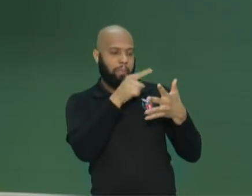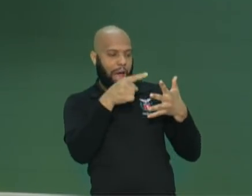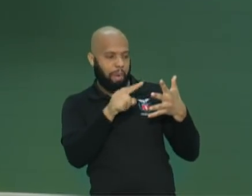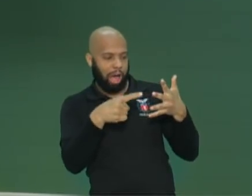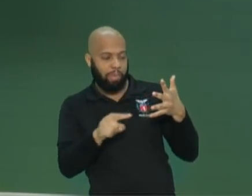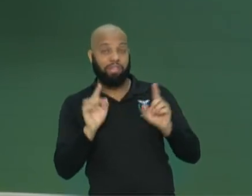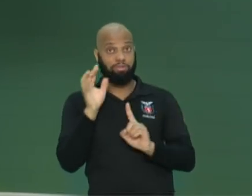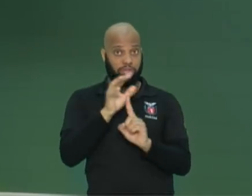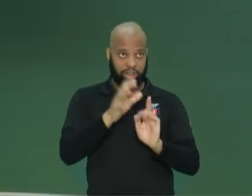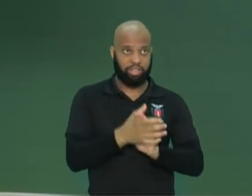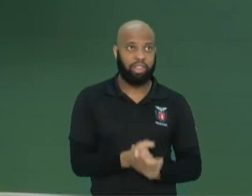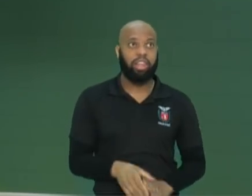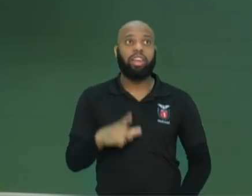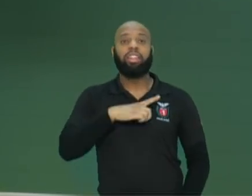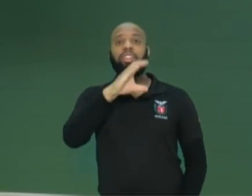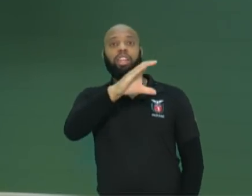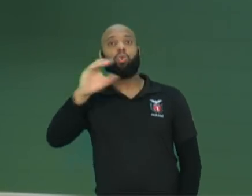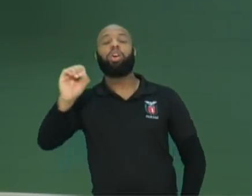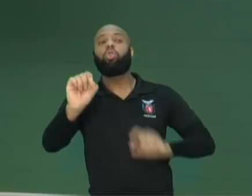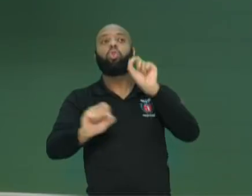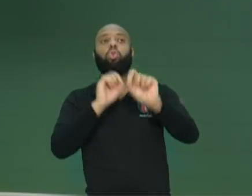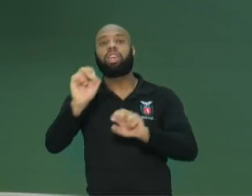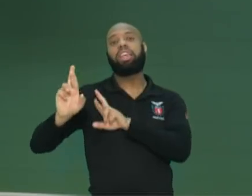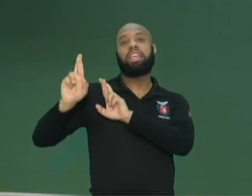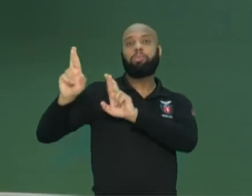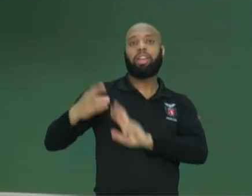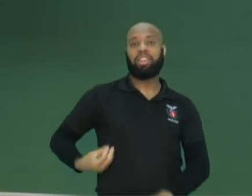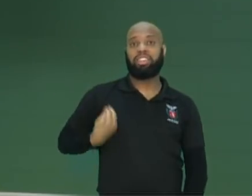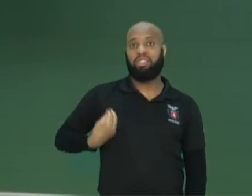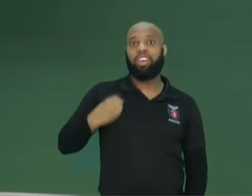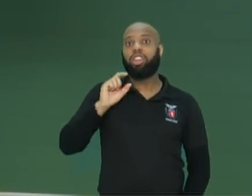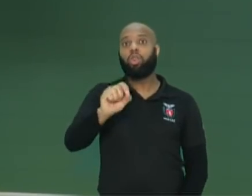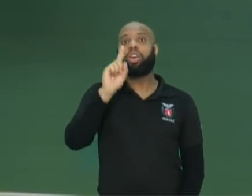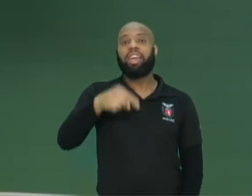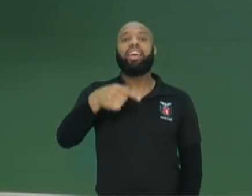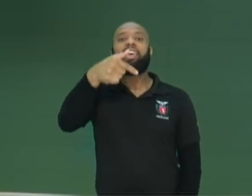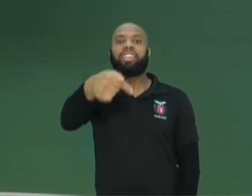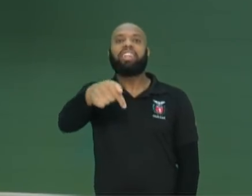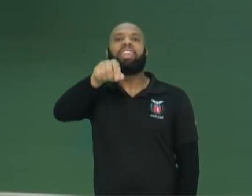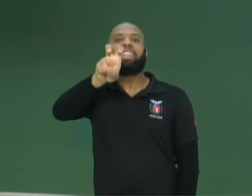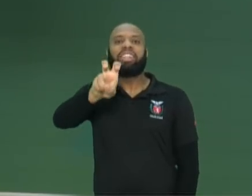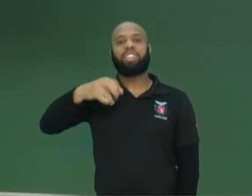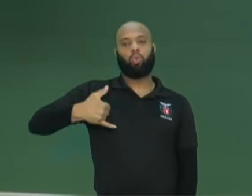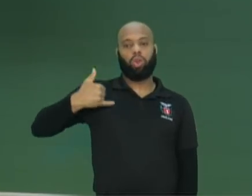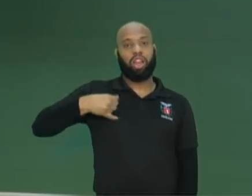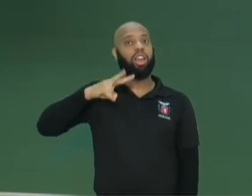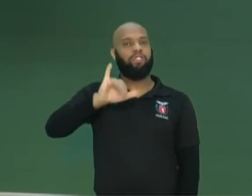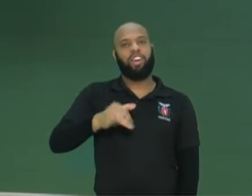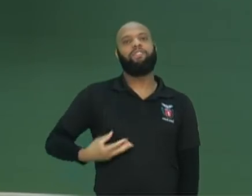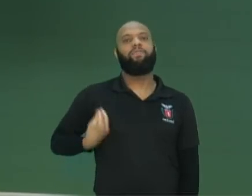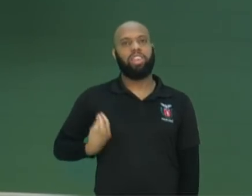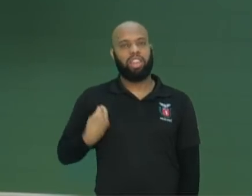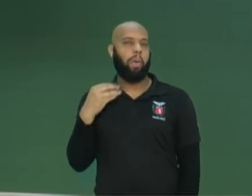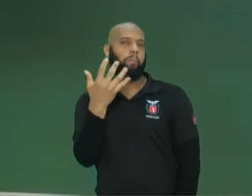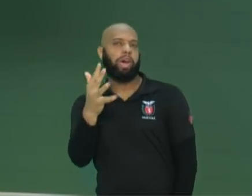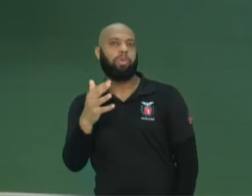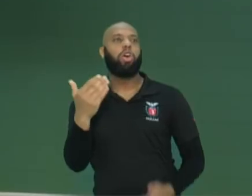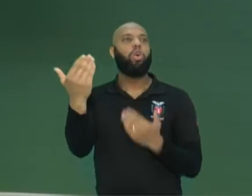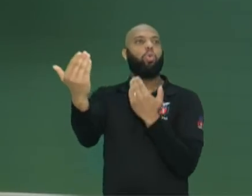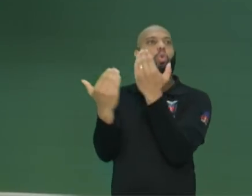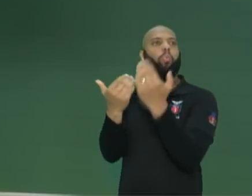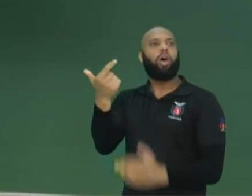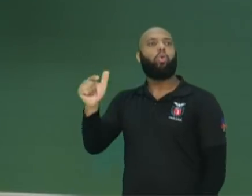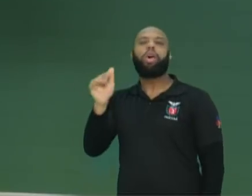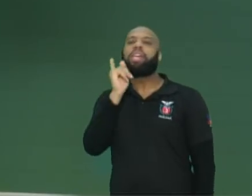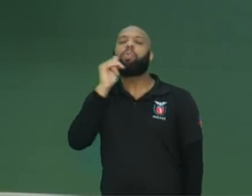Aí nós vamos ter ali, no centro-oeste, a expectativa de vida é de 75 anos. Comparado lá